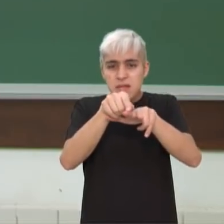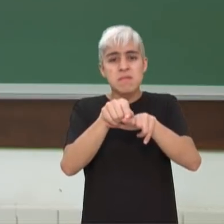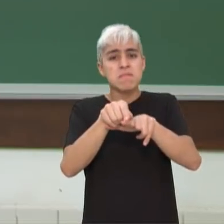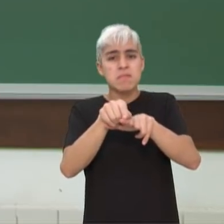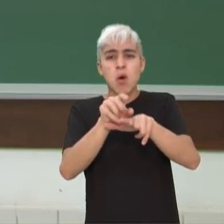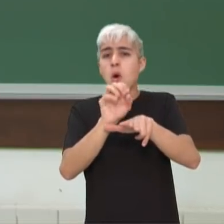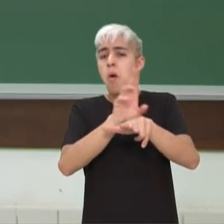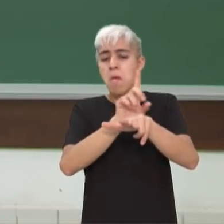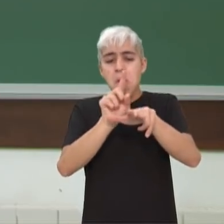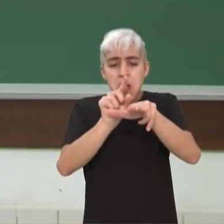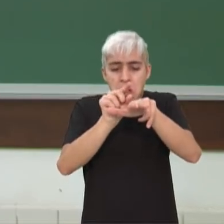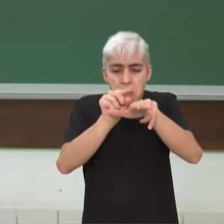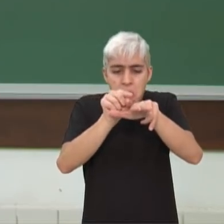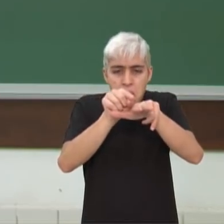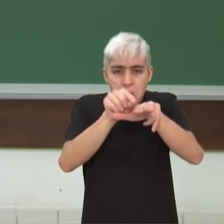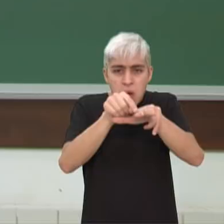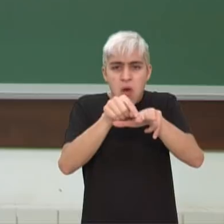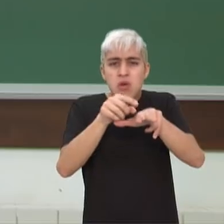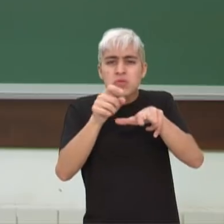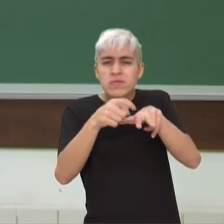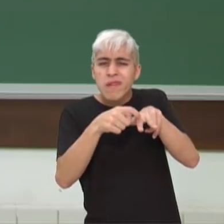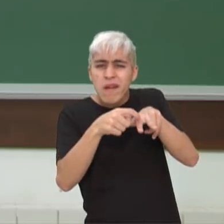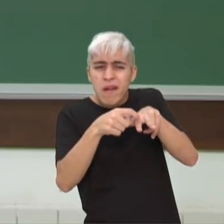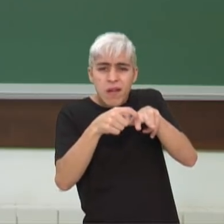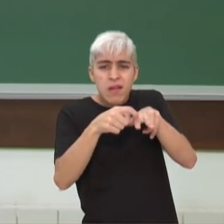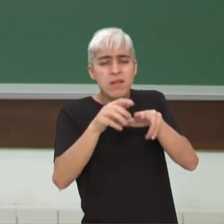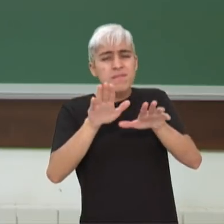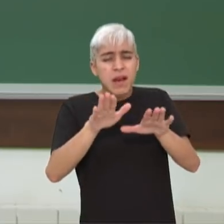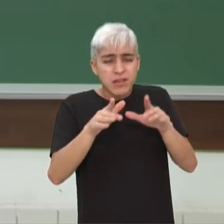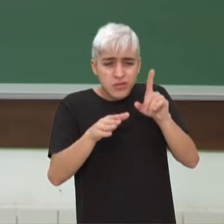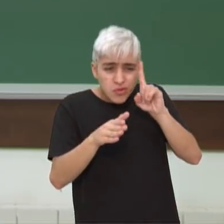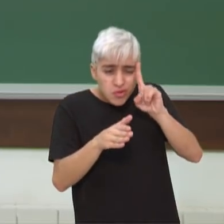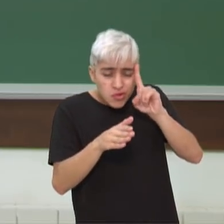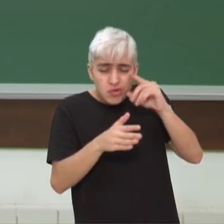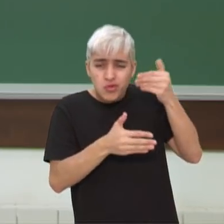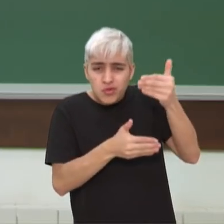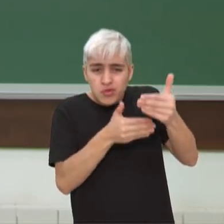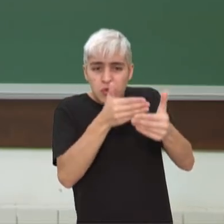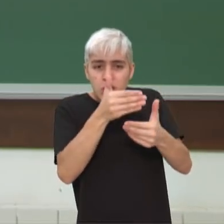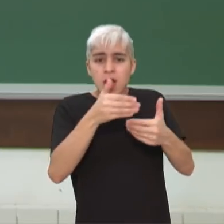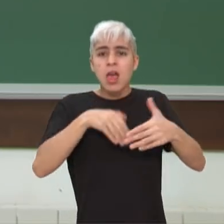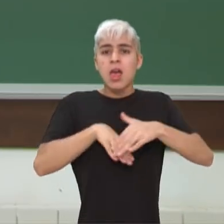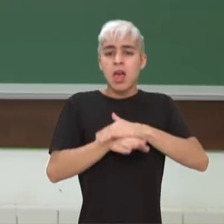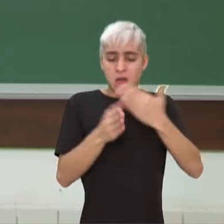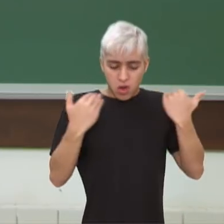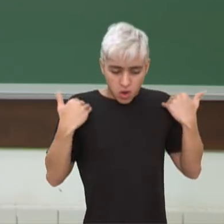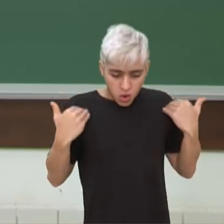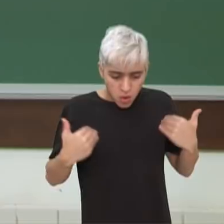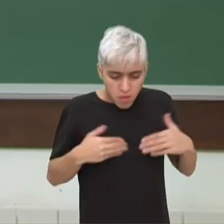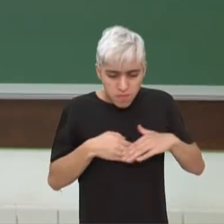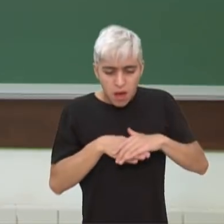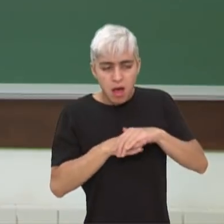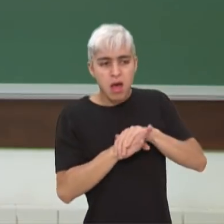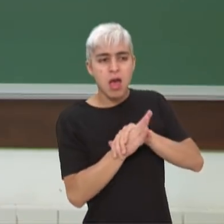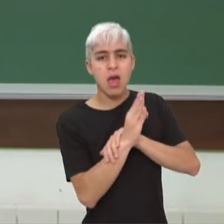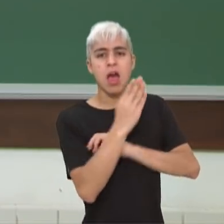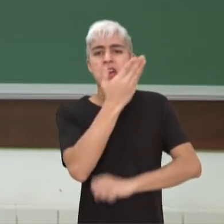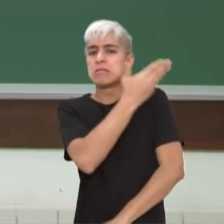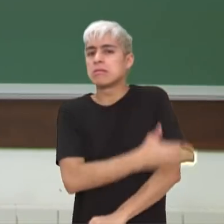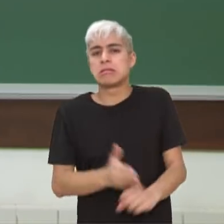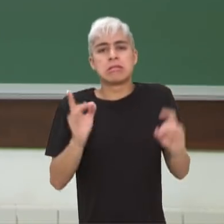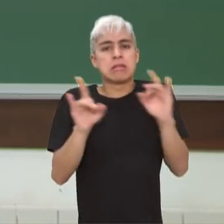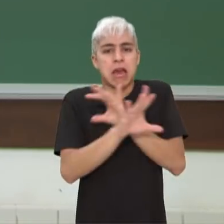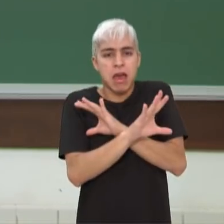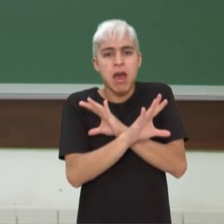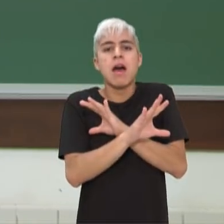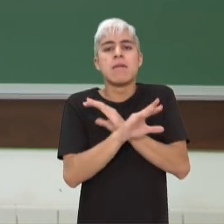Mas com o tempo e conforme a atividade ali, ela vai se tornando um tipo de rotina para você, o seu corpo vai se adaptando e, consequentemente, cada vez mais